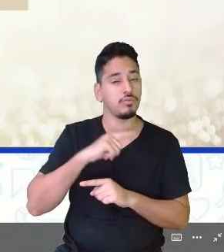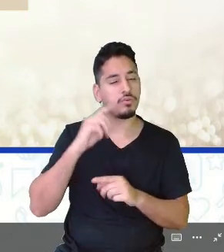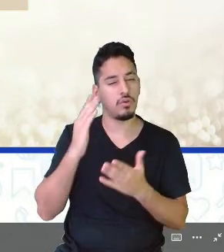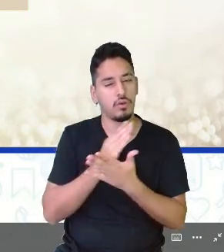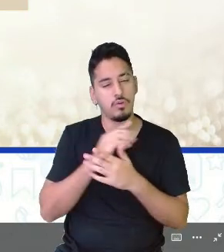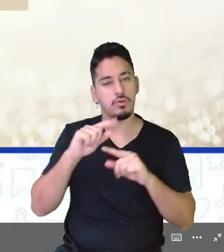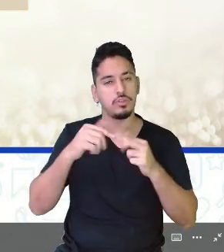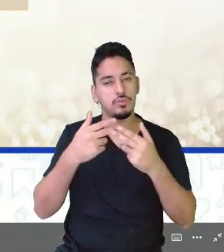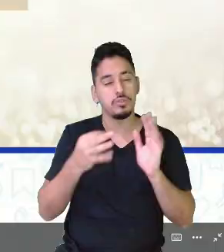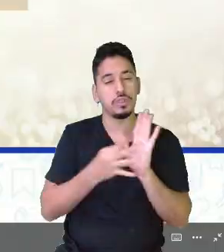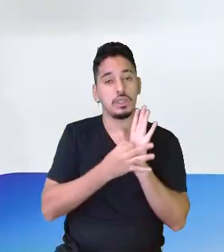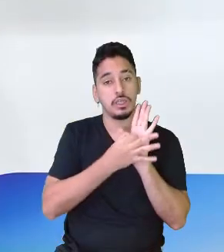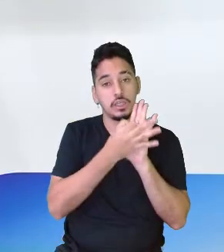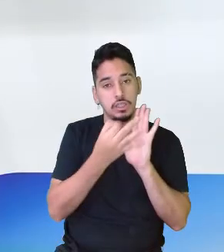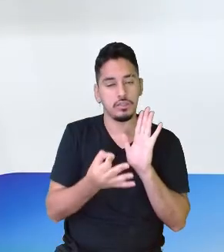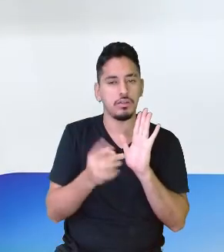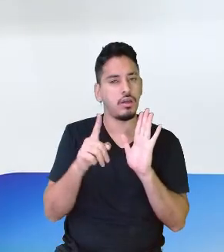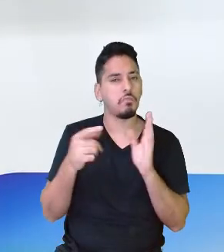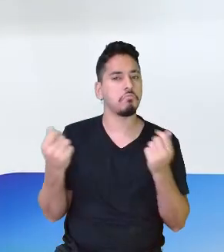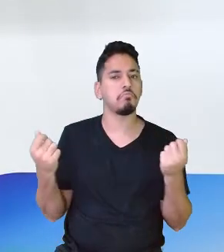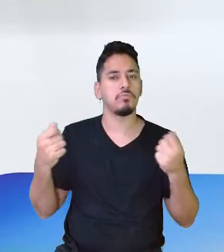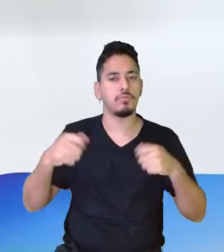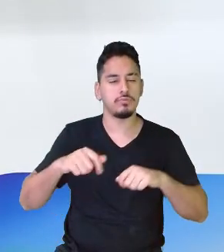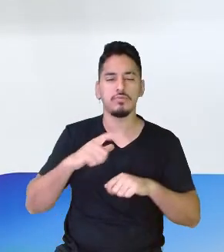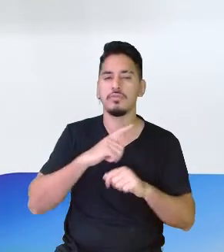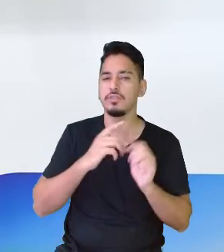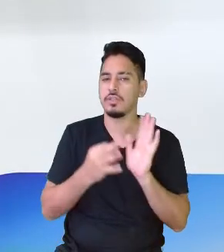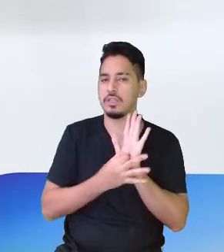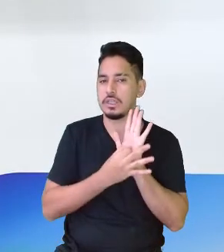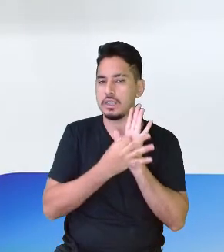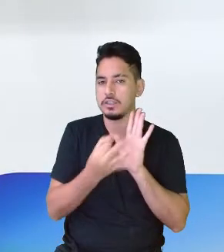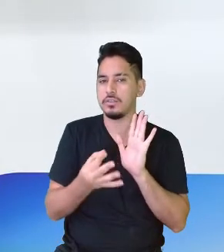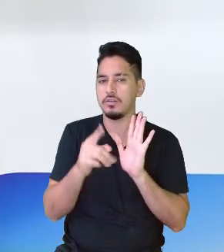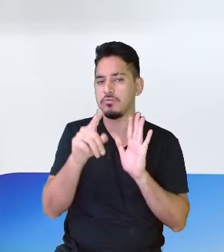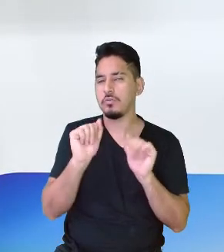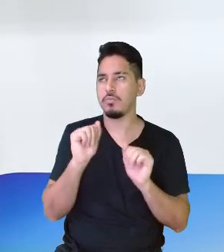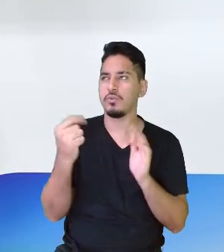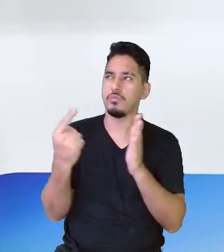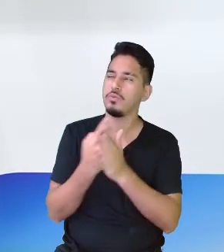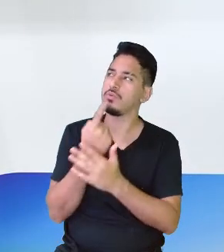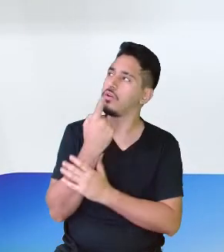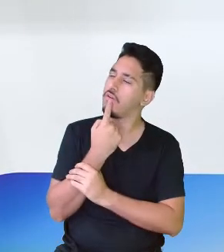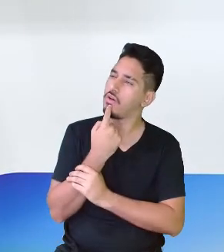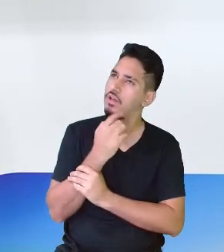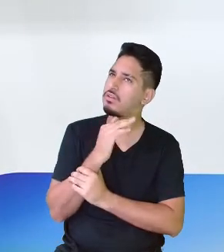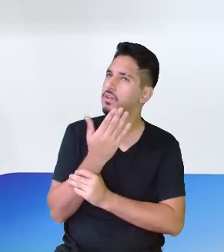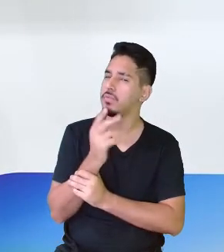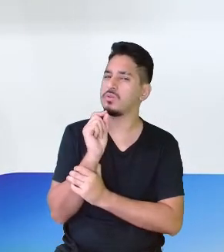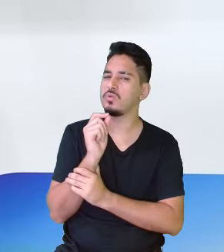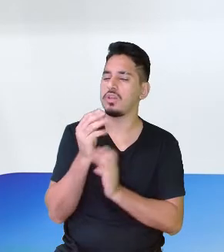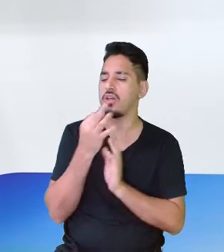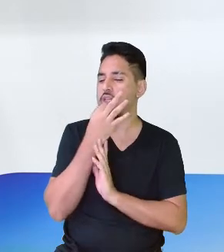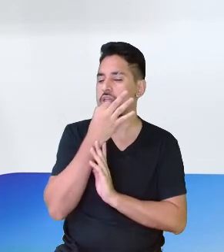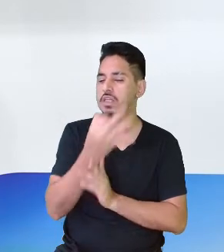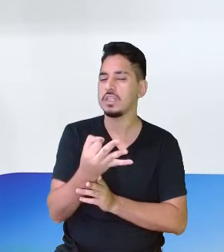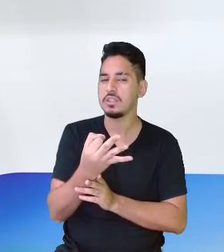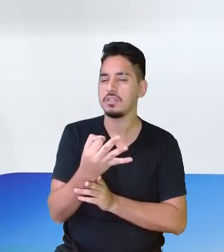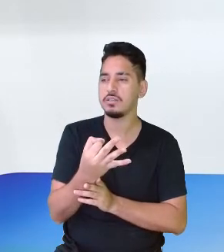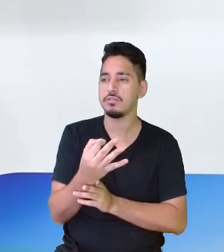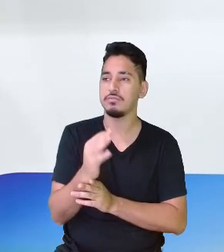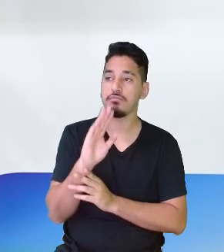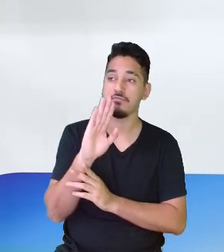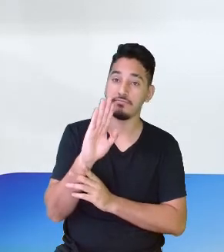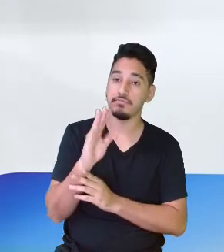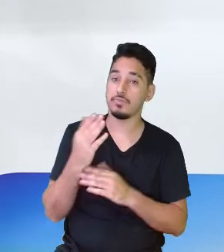no meme, né? É possível haver um elemento crítico do meme. E aí vocês podem perguntar, tá, mas o que é crítica? Então, eu